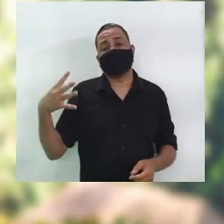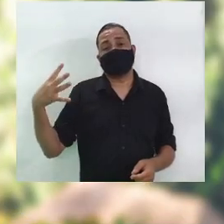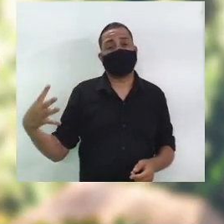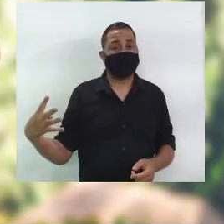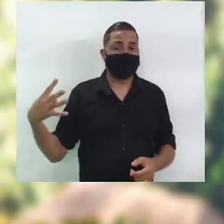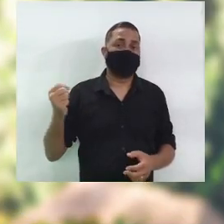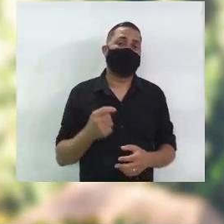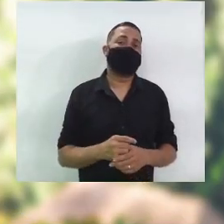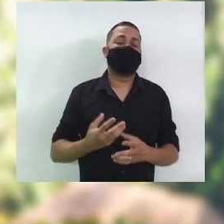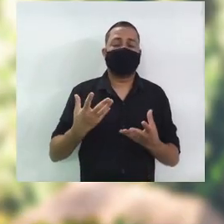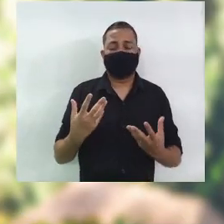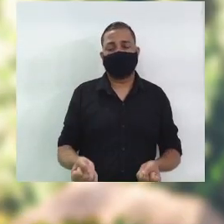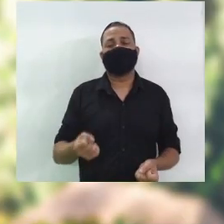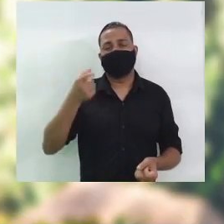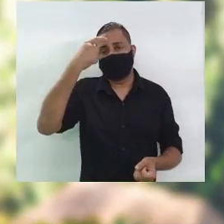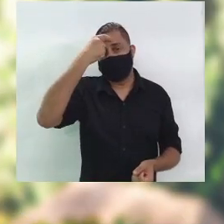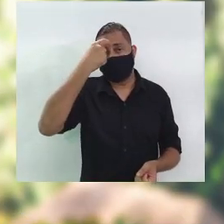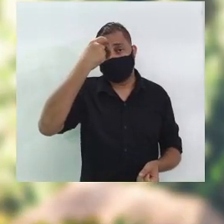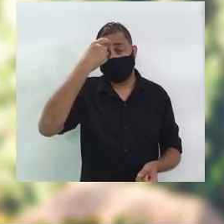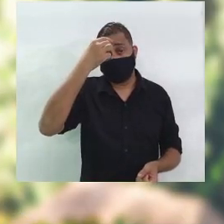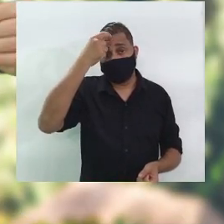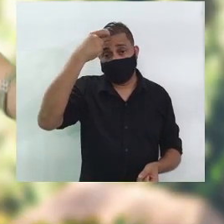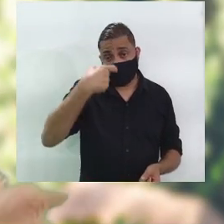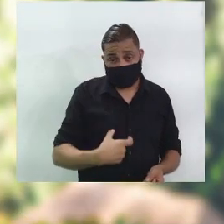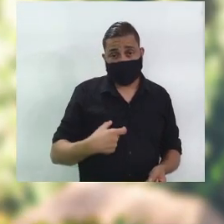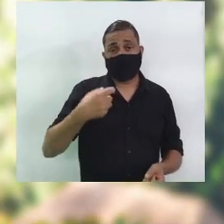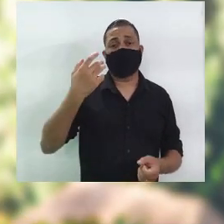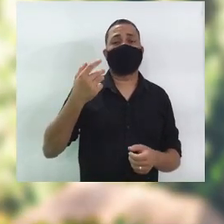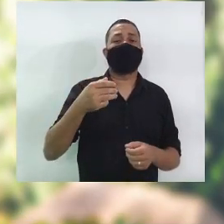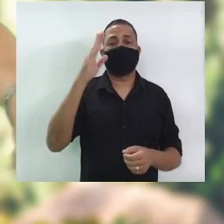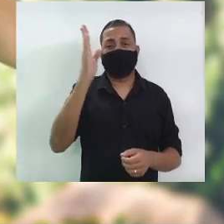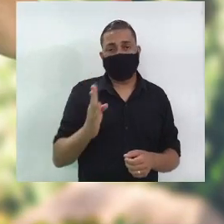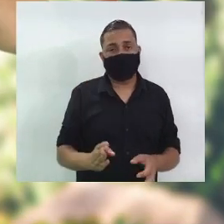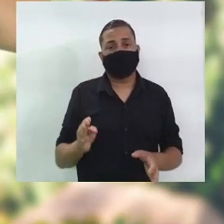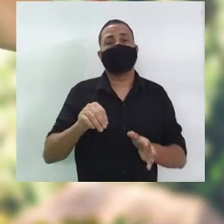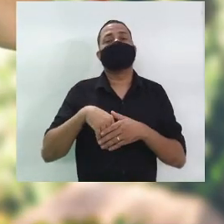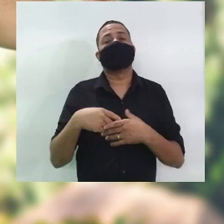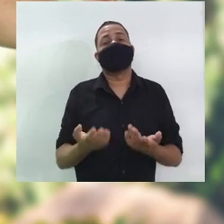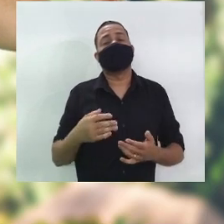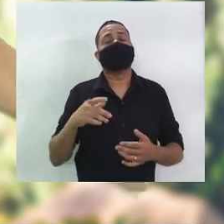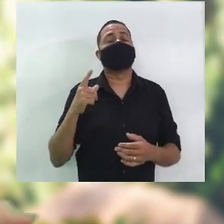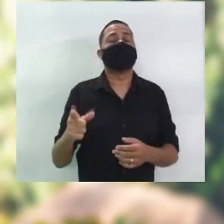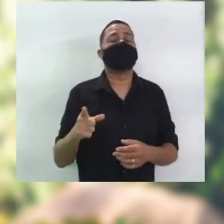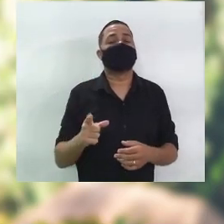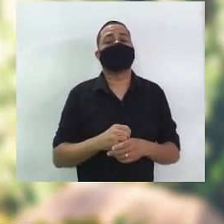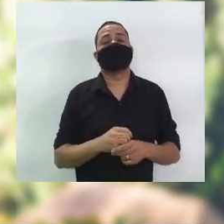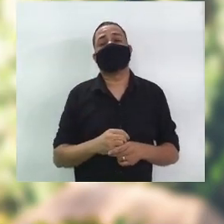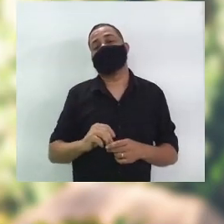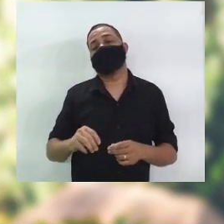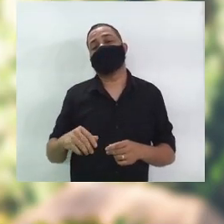2.334 adeptos em todo o Brasil. Então, no último censo, eram o quê?